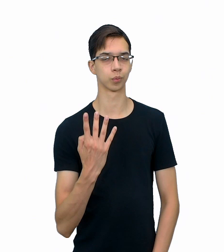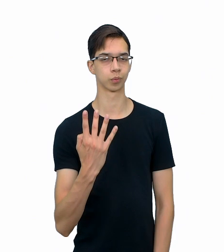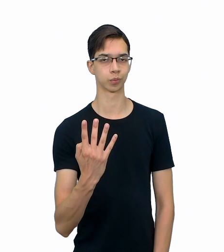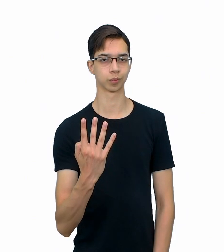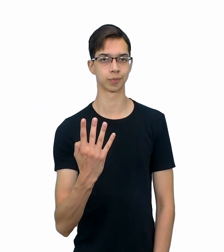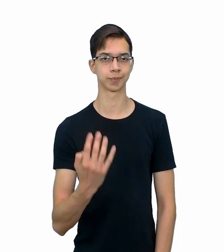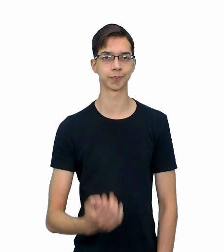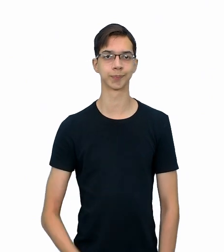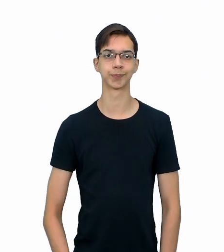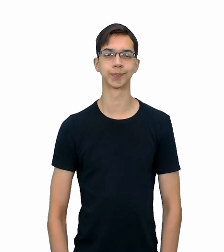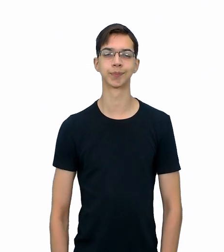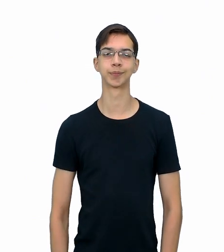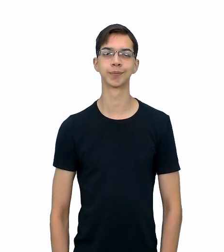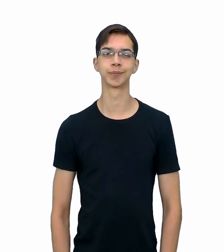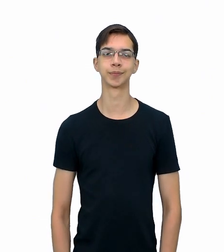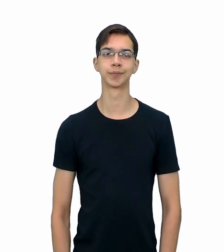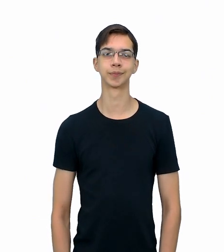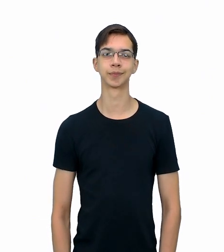que